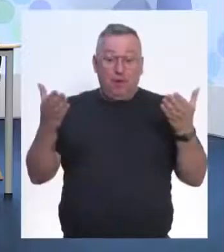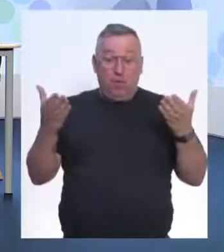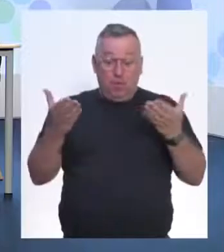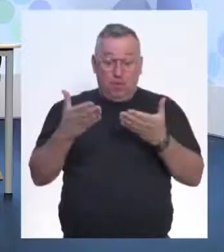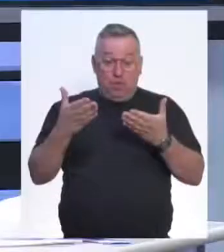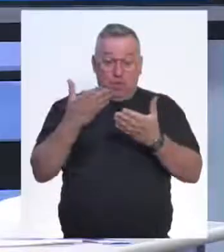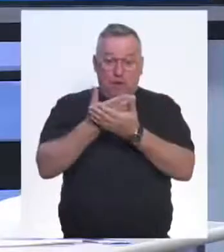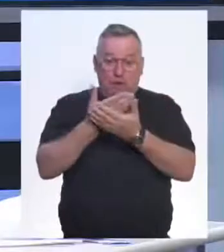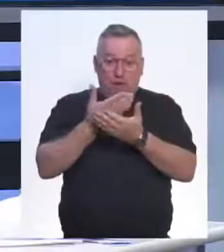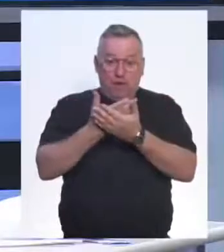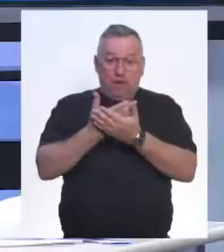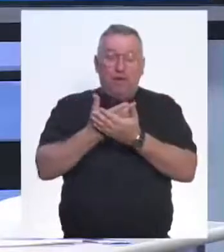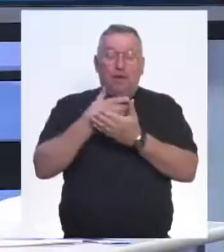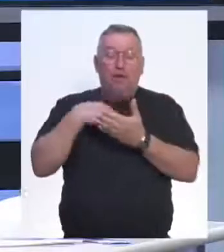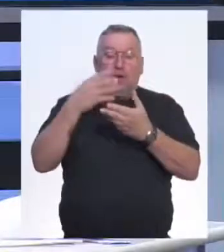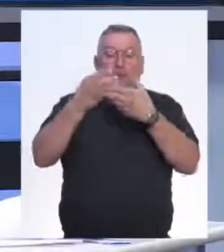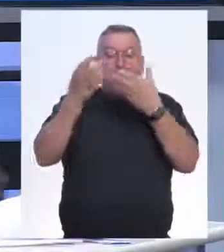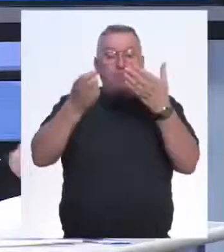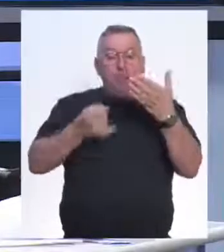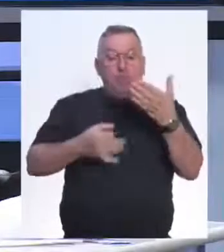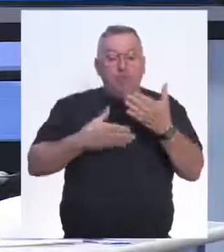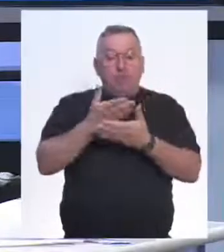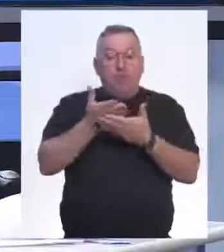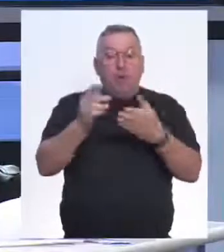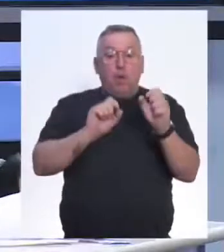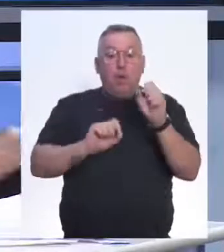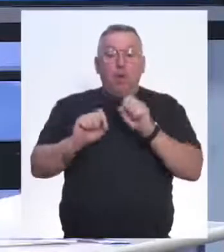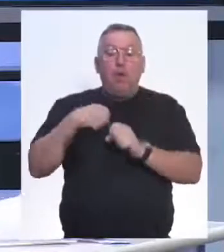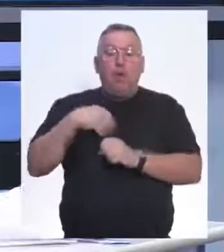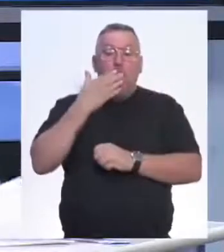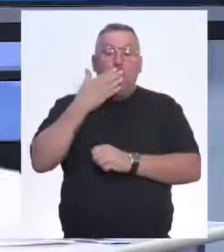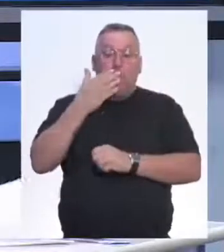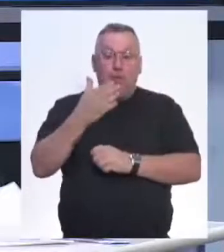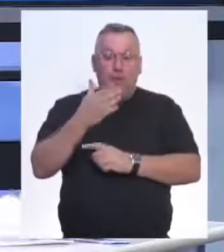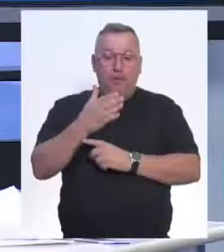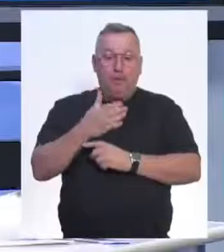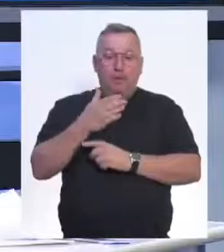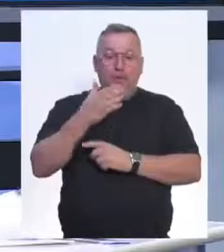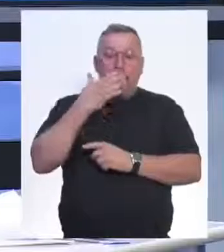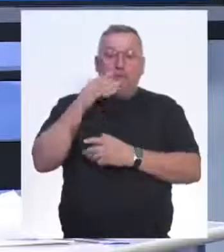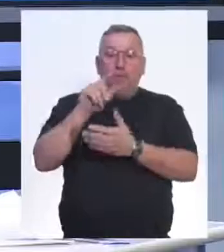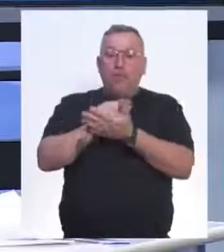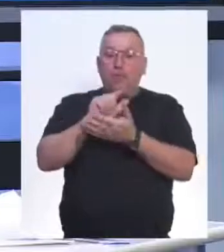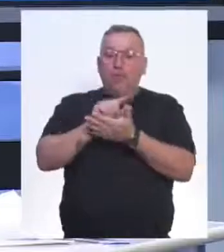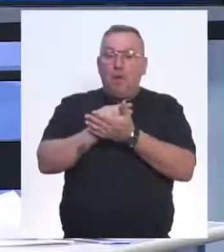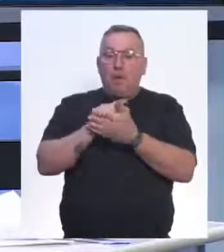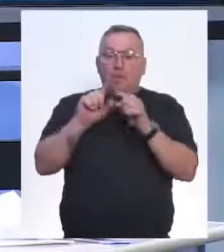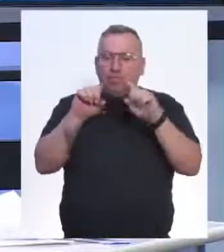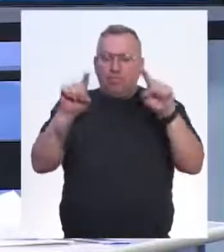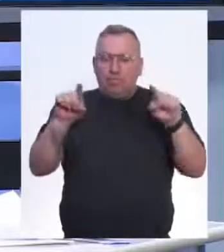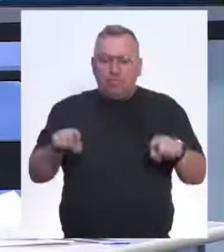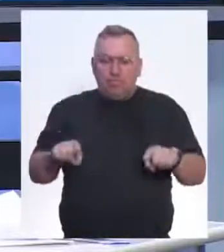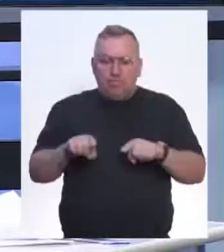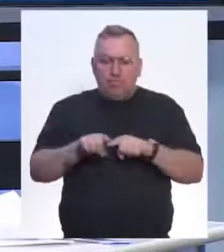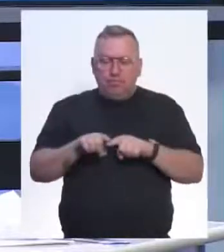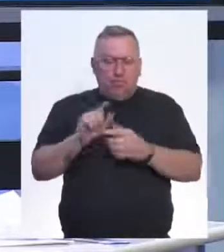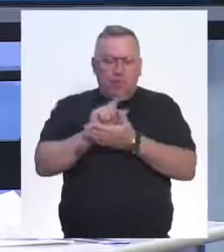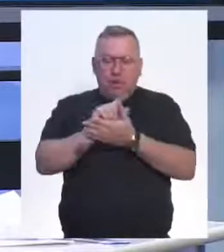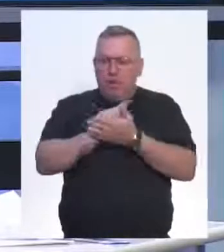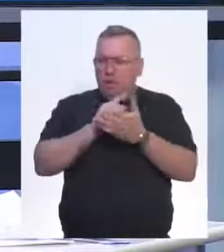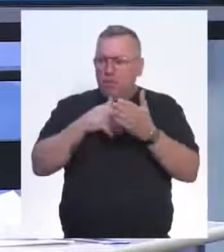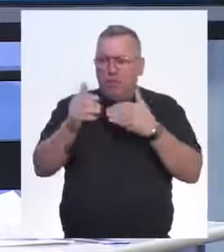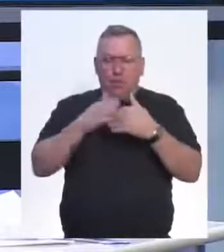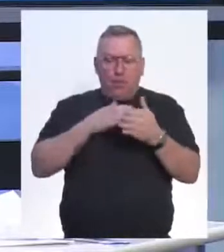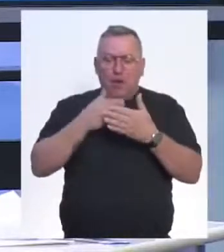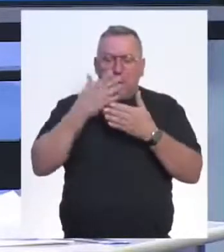aula de hoje, já explicando aí para vocês o que eu vou pedir. Então peguem lá uma folha de sulfite, uma folha qualquer, pode